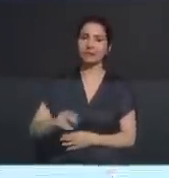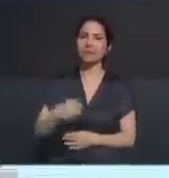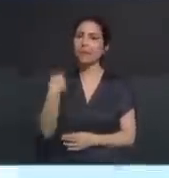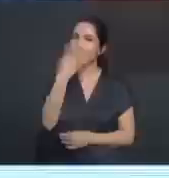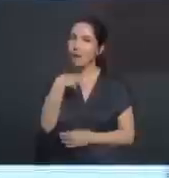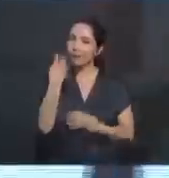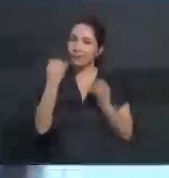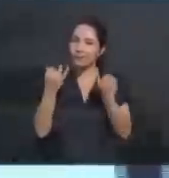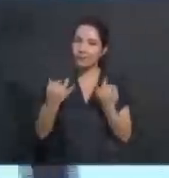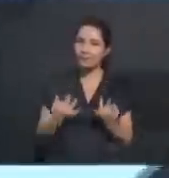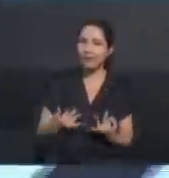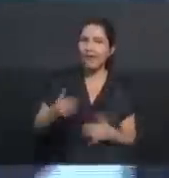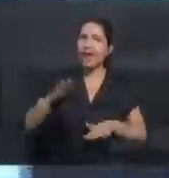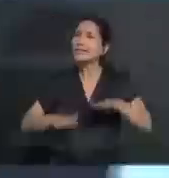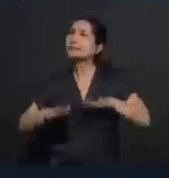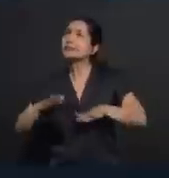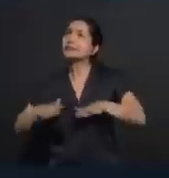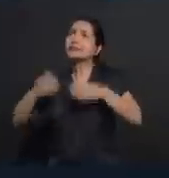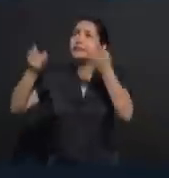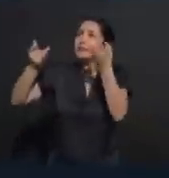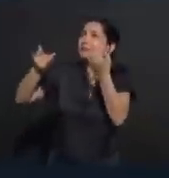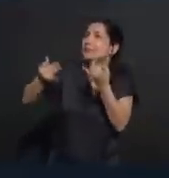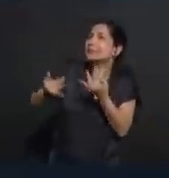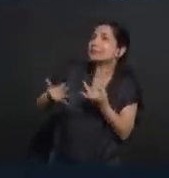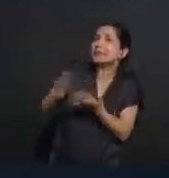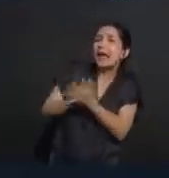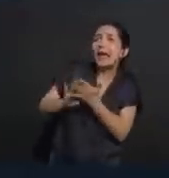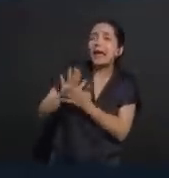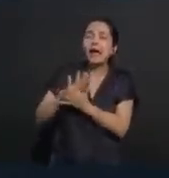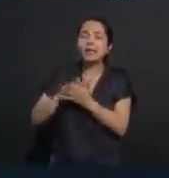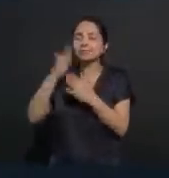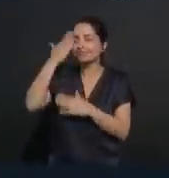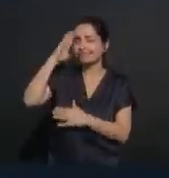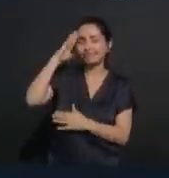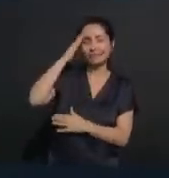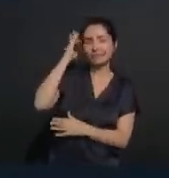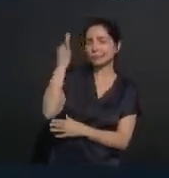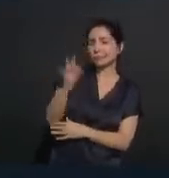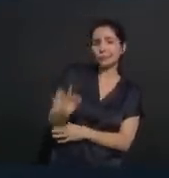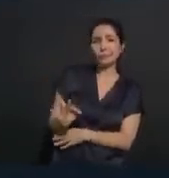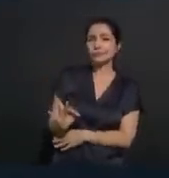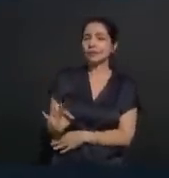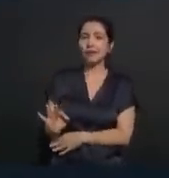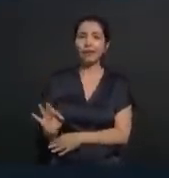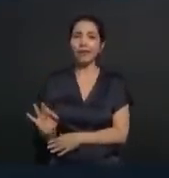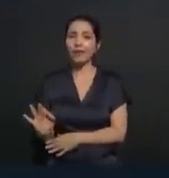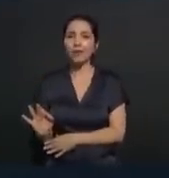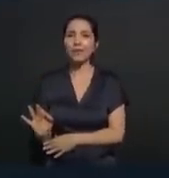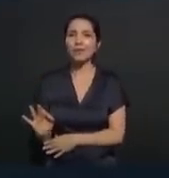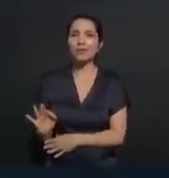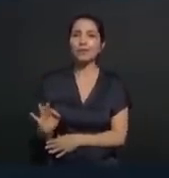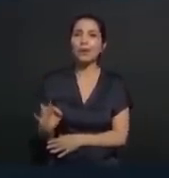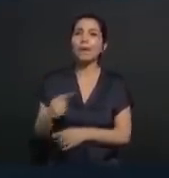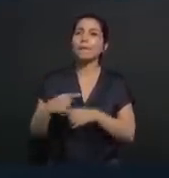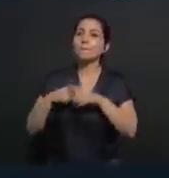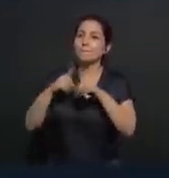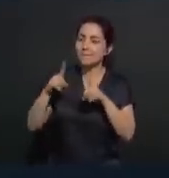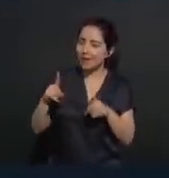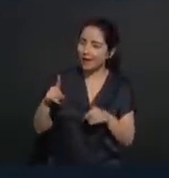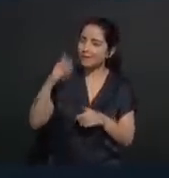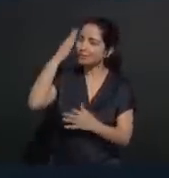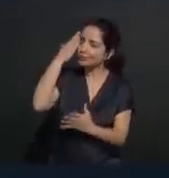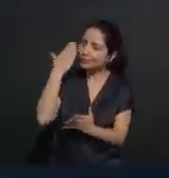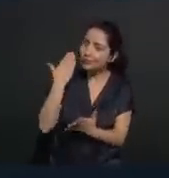amigo? Mesmo sem entender, mesmo sem entender, eu confio